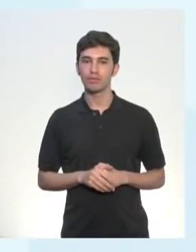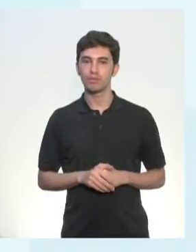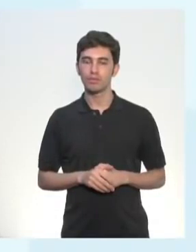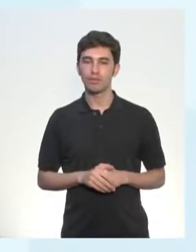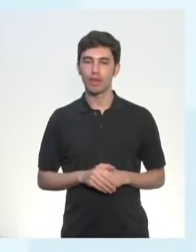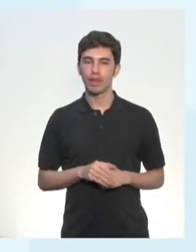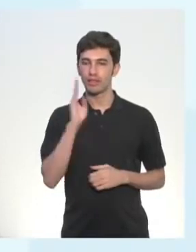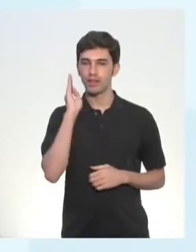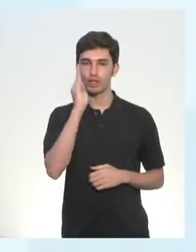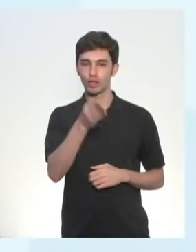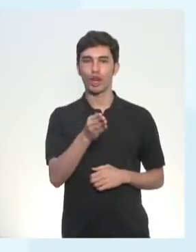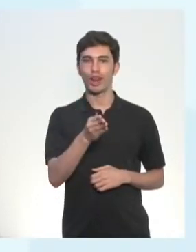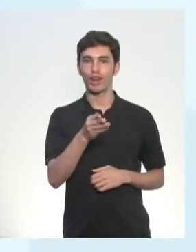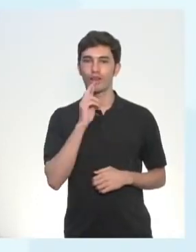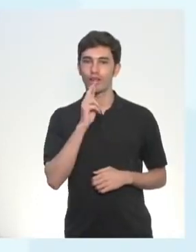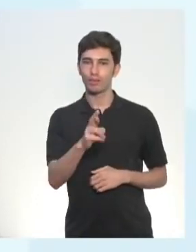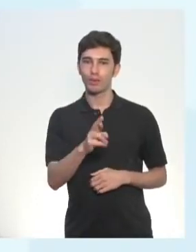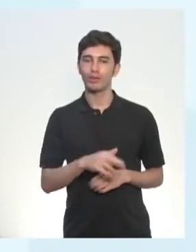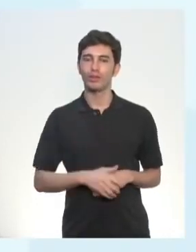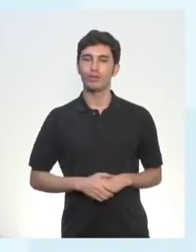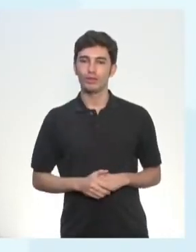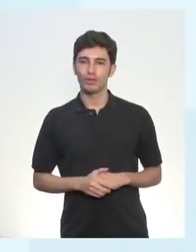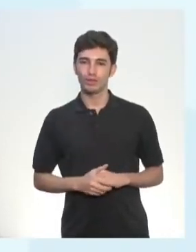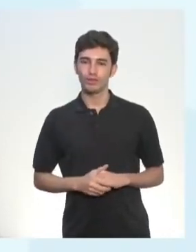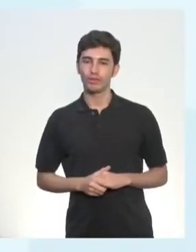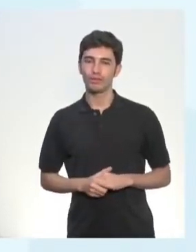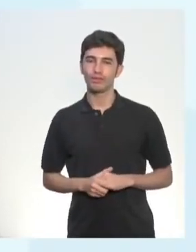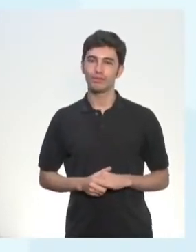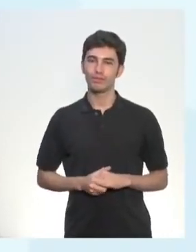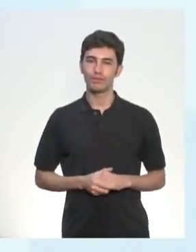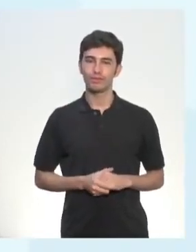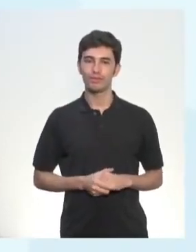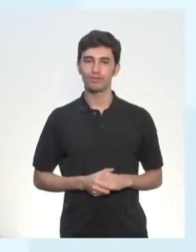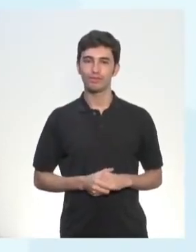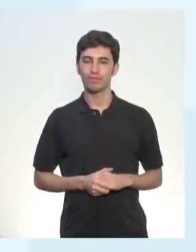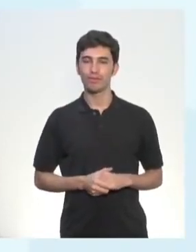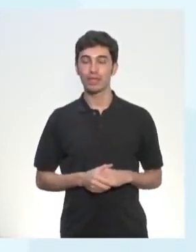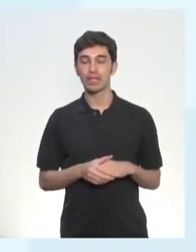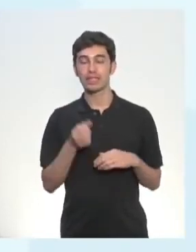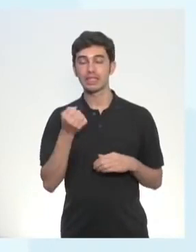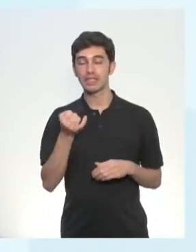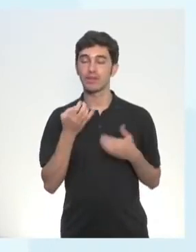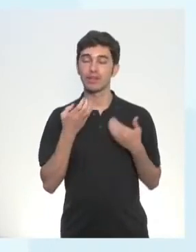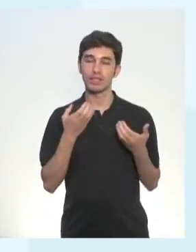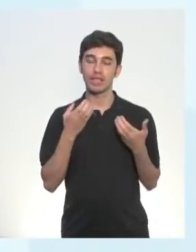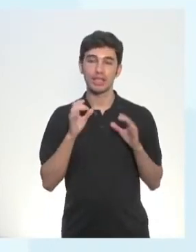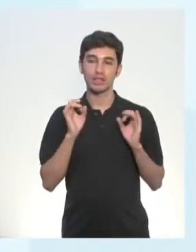South Africa. Né? Então, se eu quisesse só